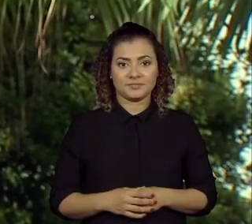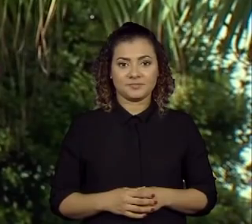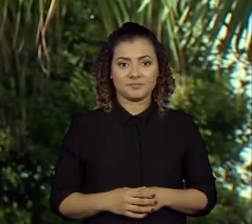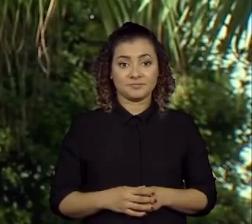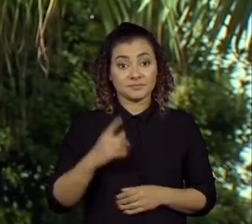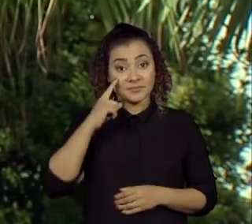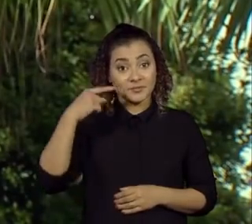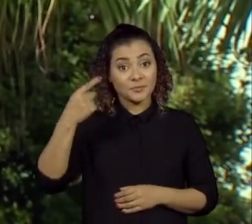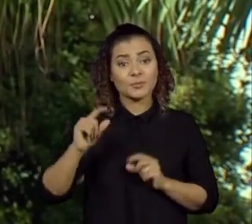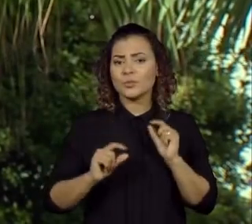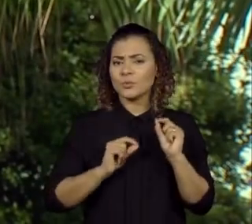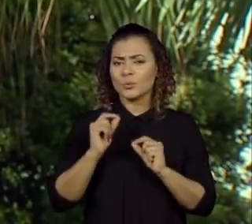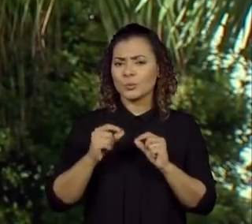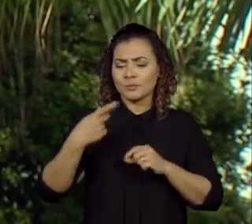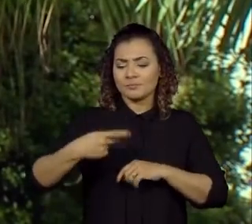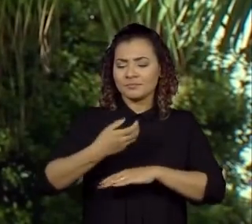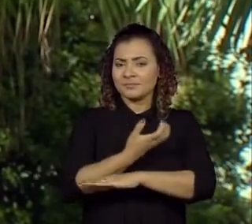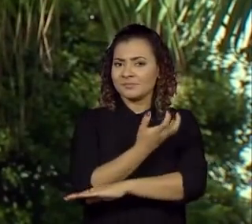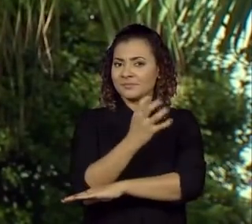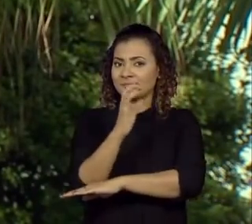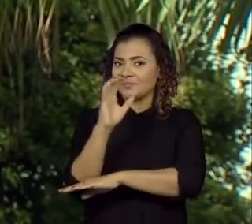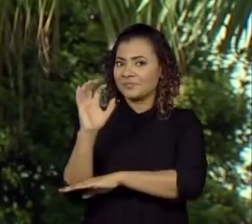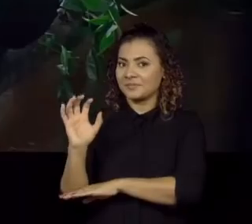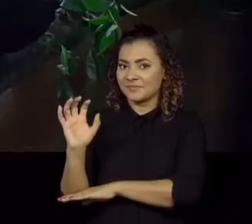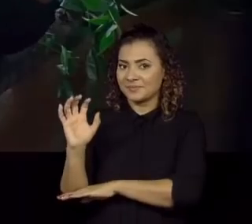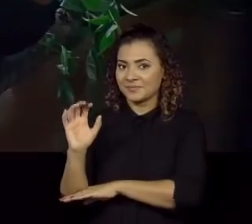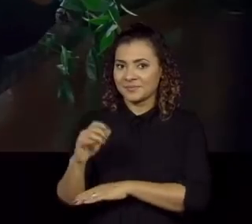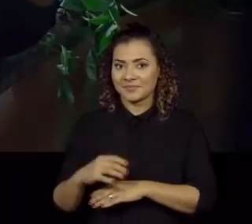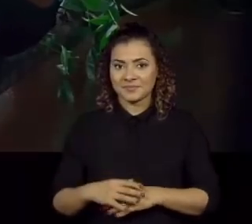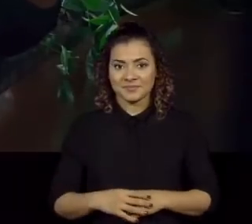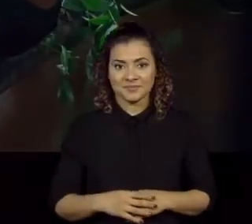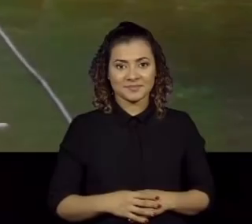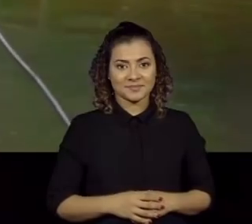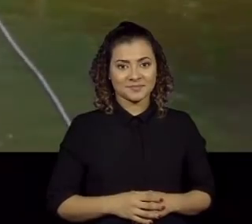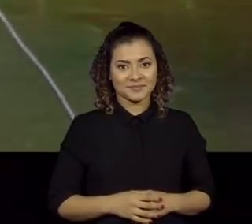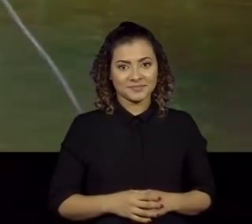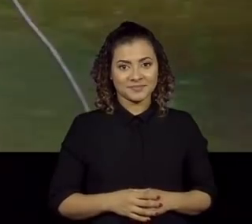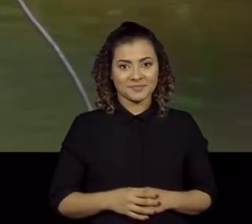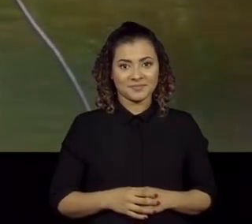E veja a seguir, aqui no Repórter Eco.